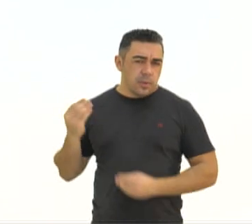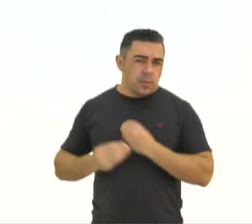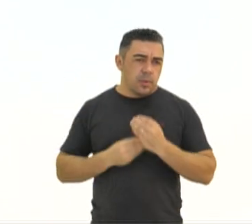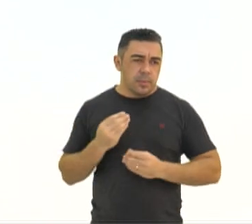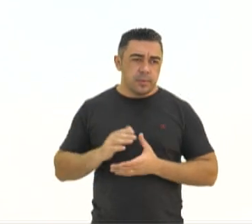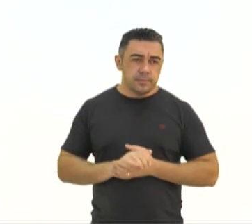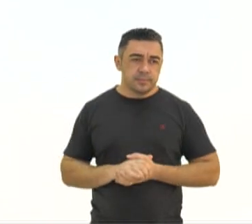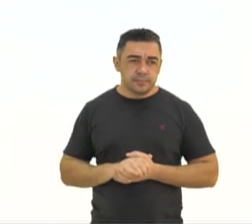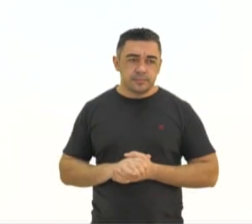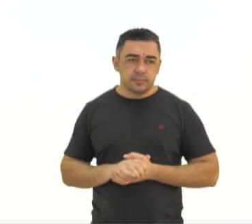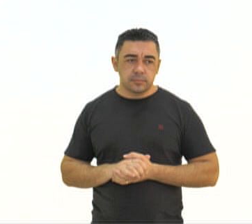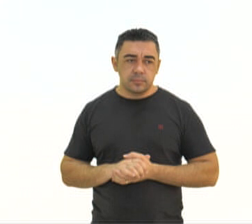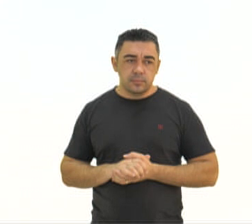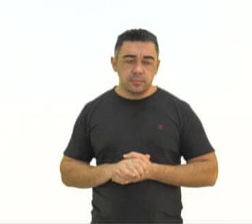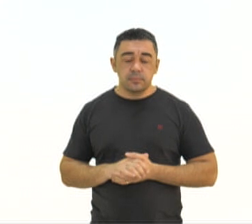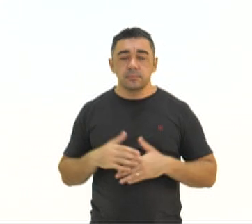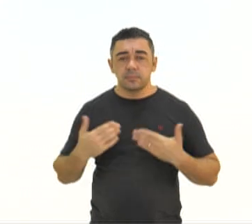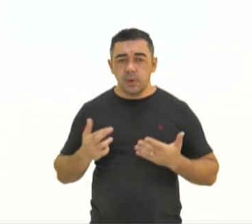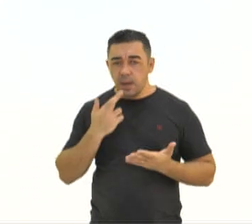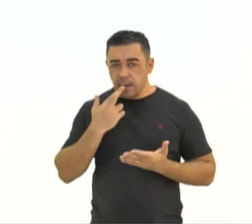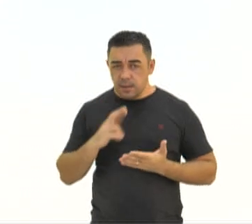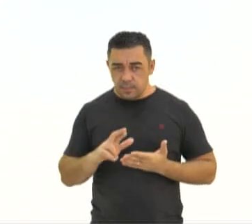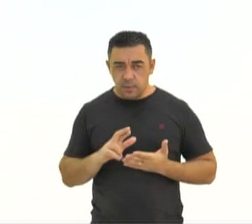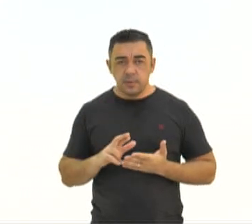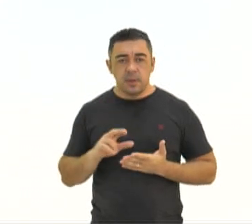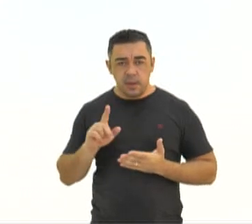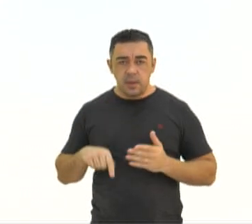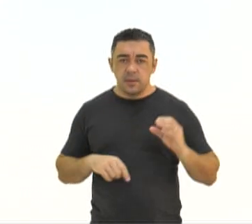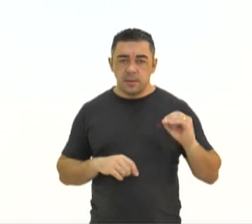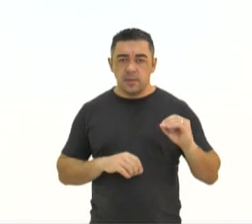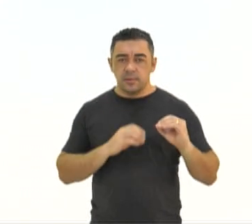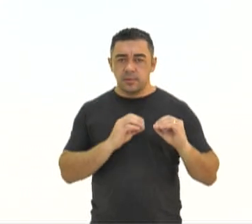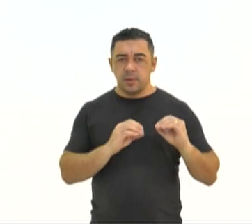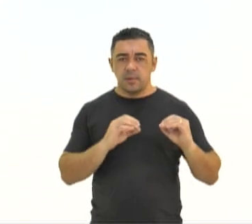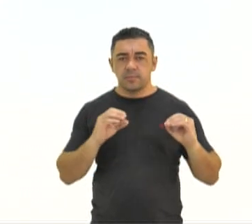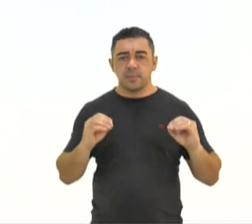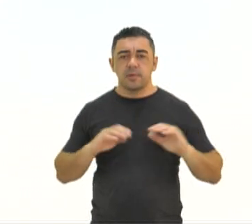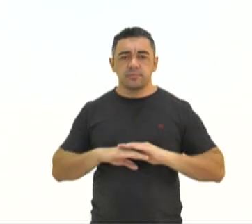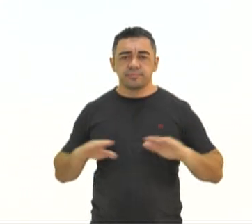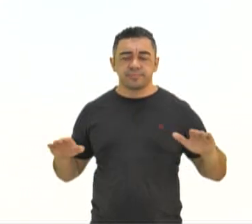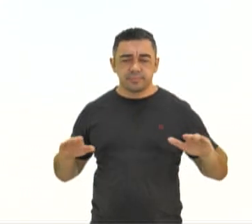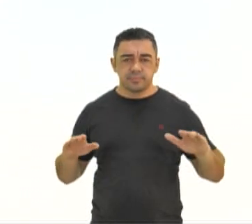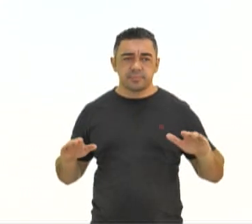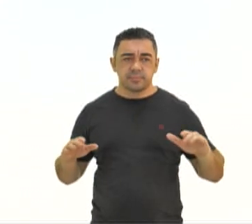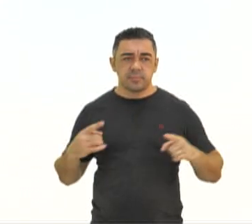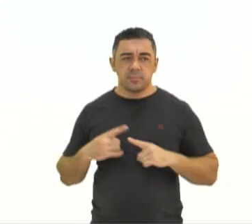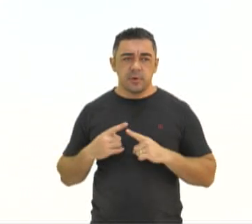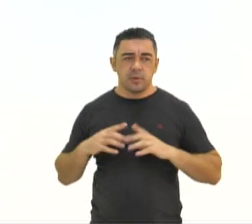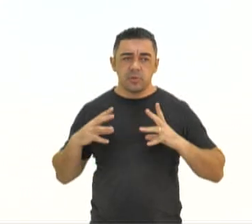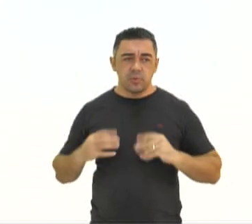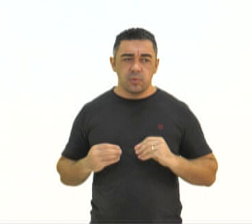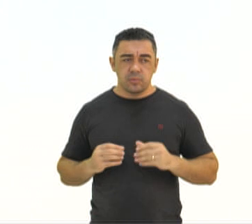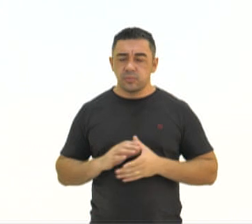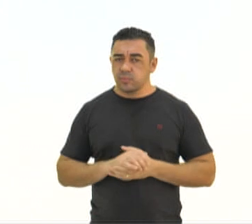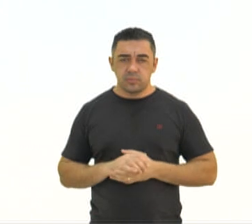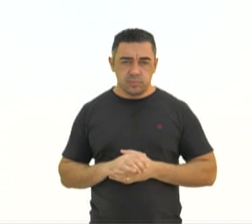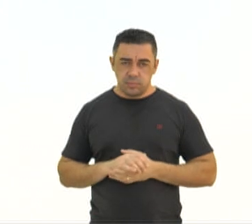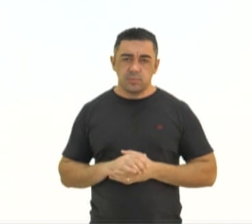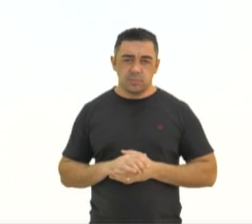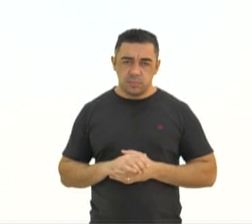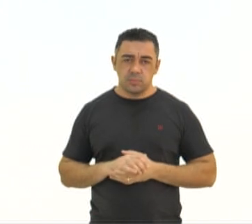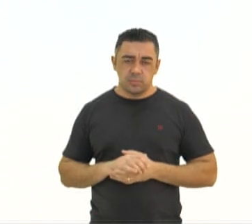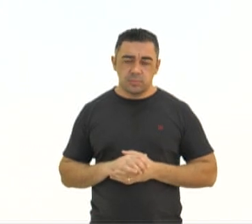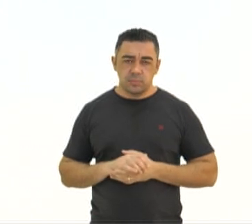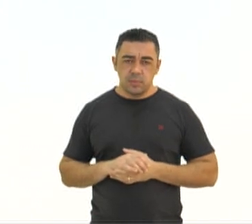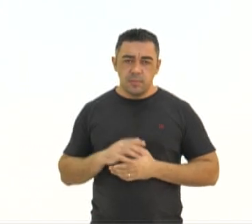homogênea, a minha solução ela vai ser 0, 0 e 0 para todas as